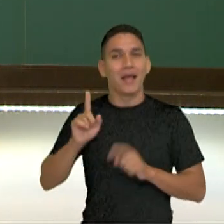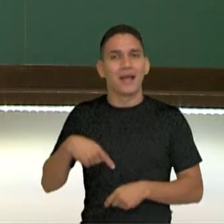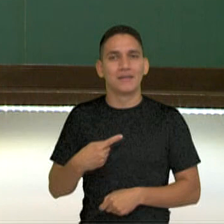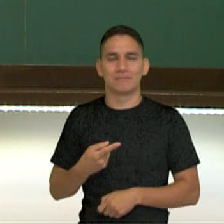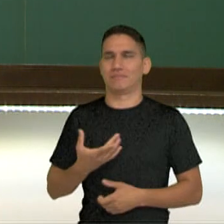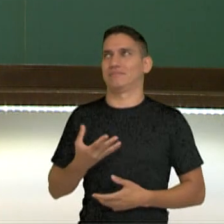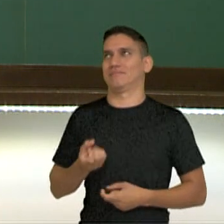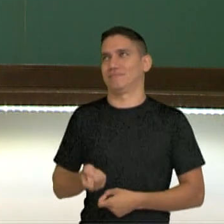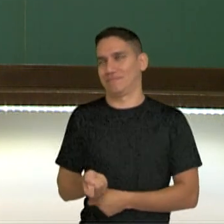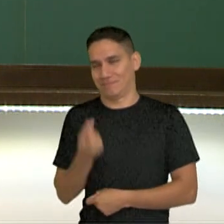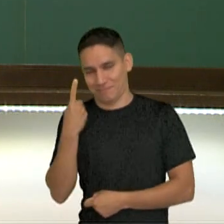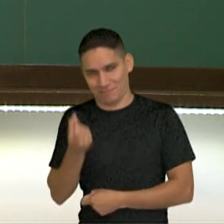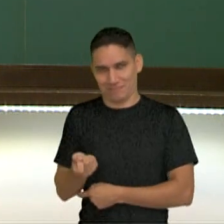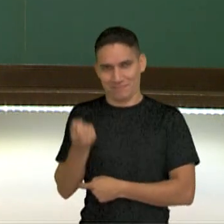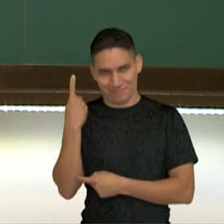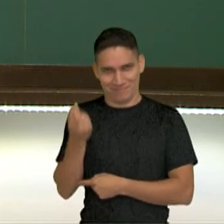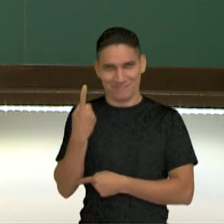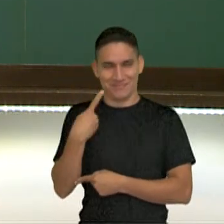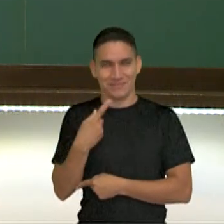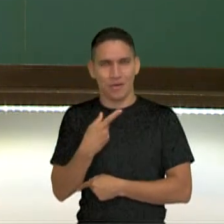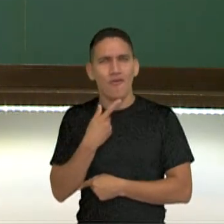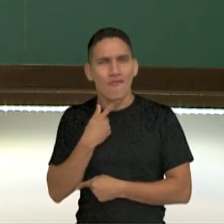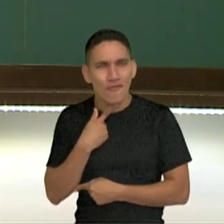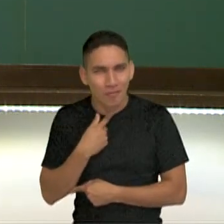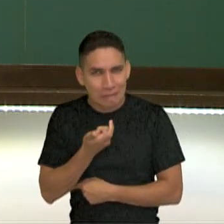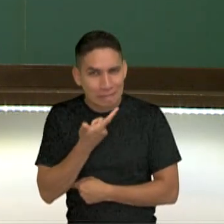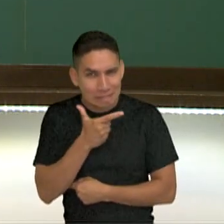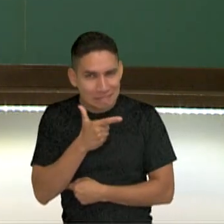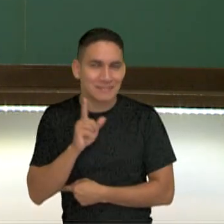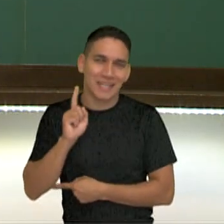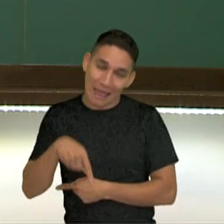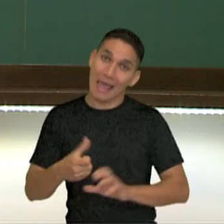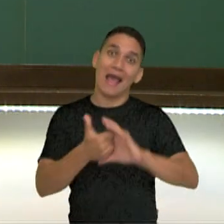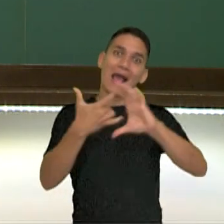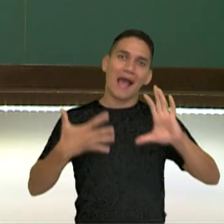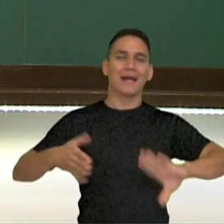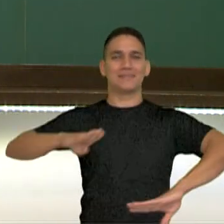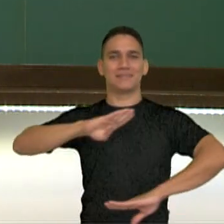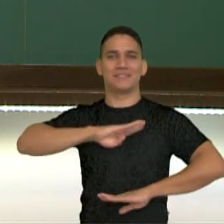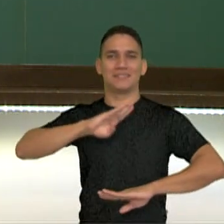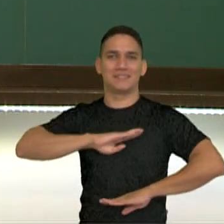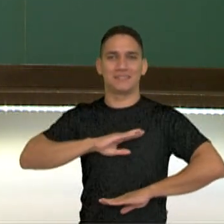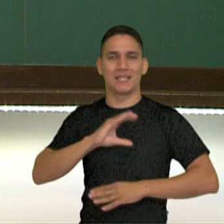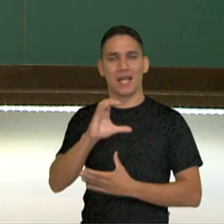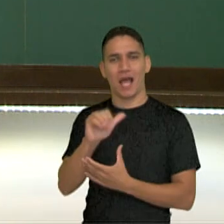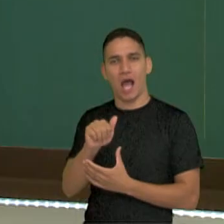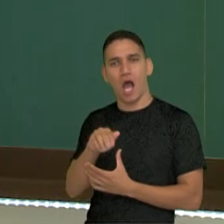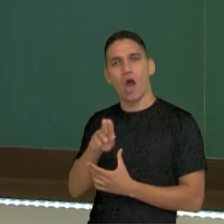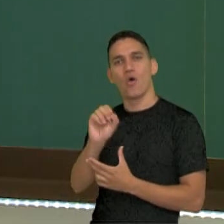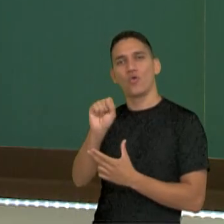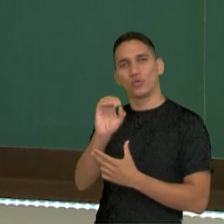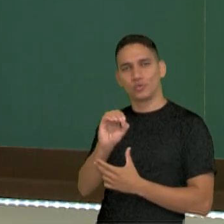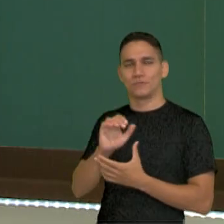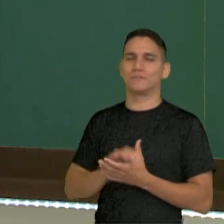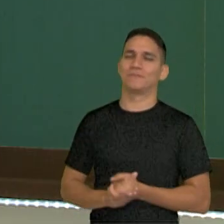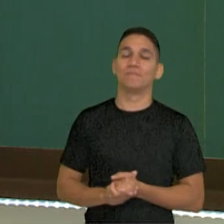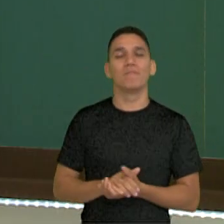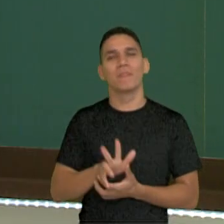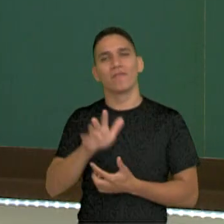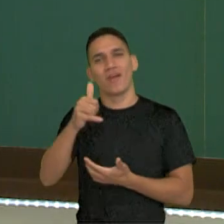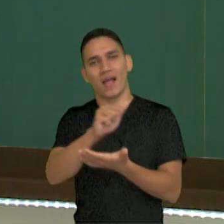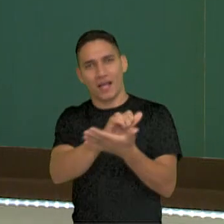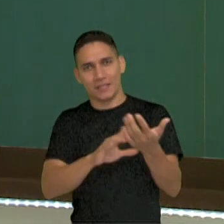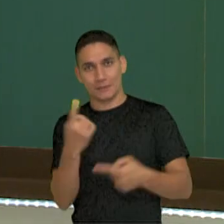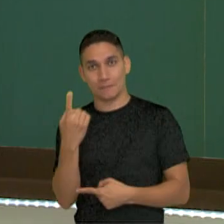rir ao mesmo tempo. Tá? Então, essa é uma das características do causo. Então, vamos de atividade 1.